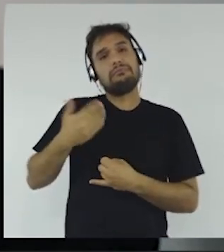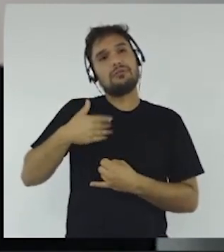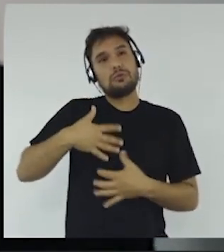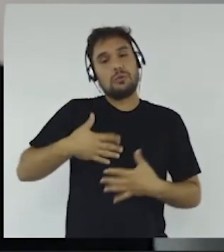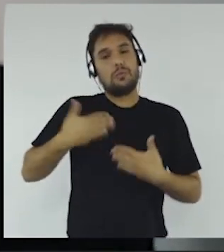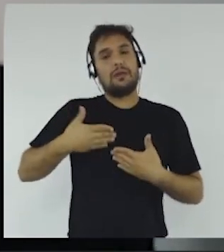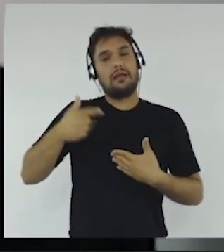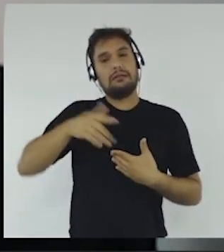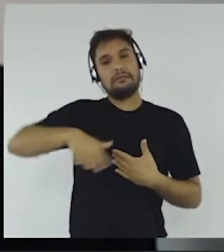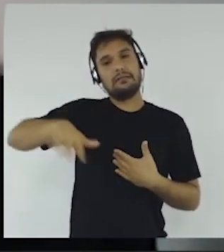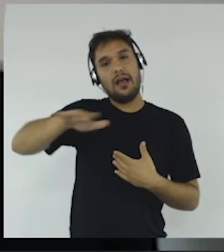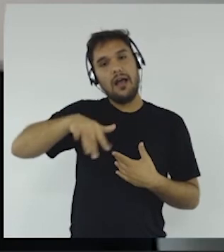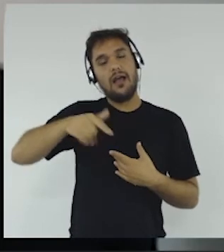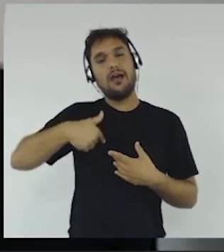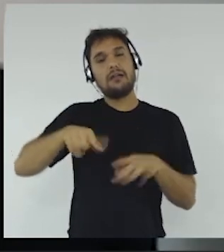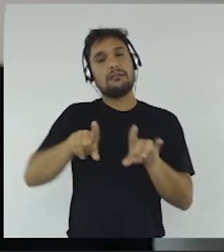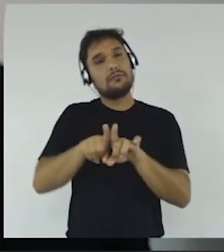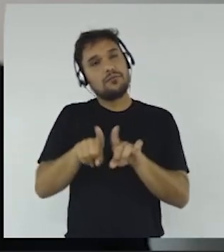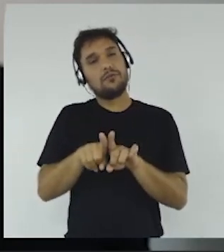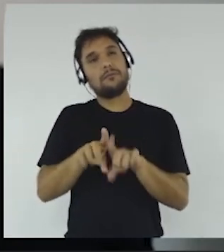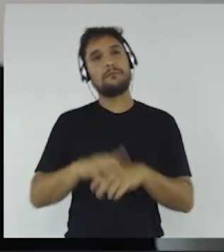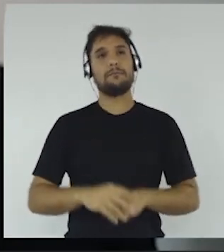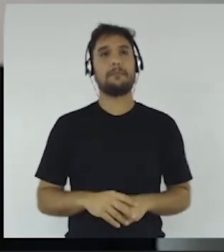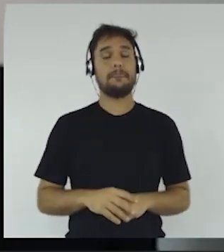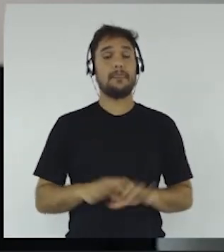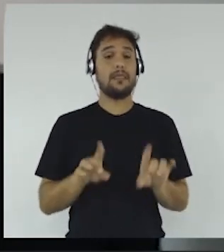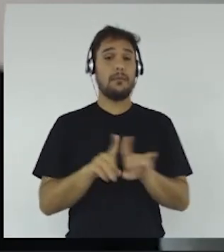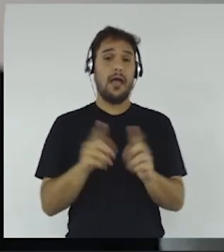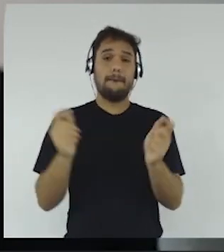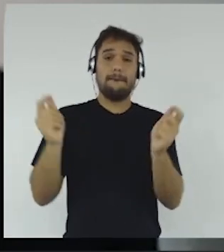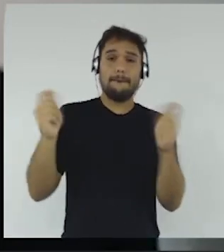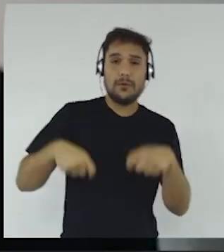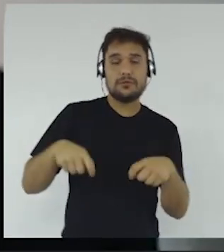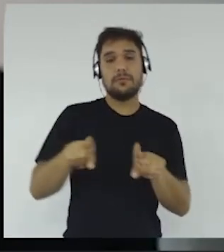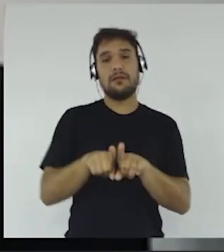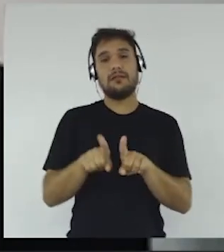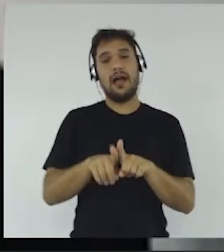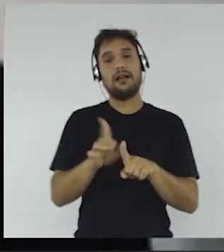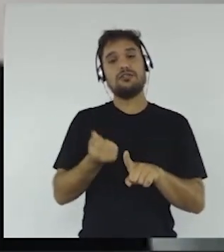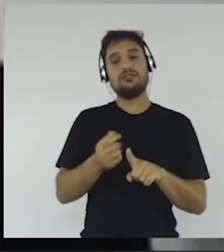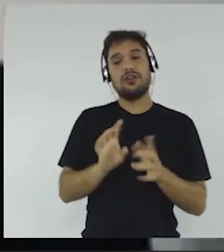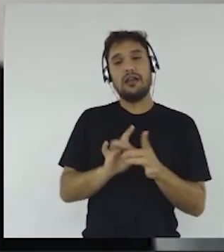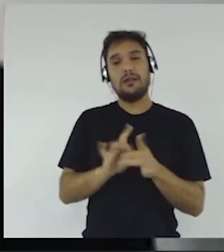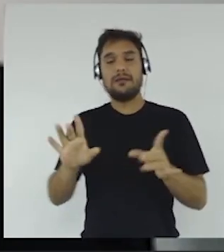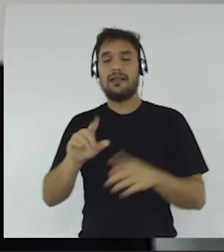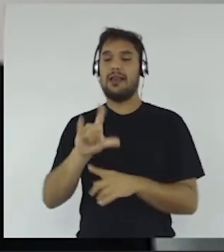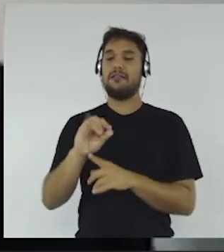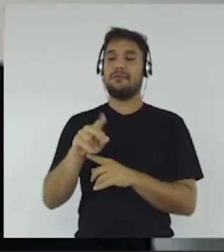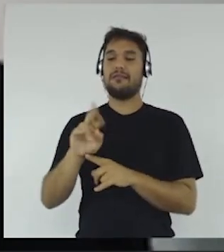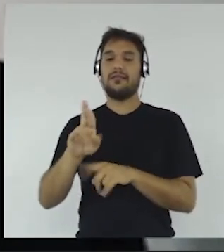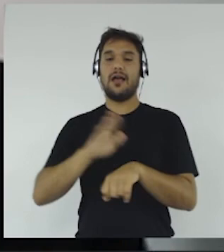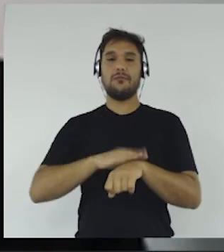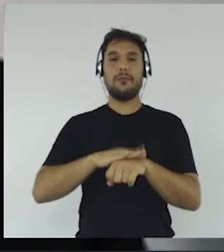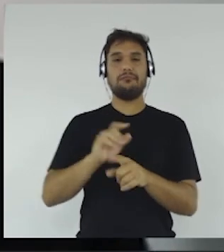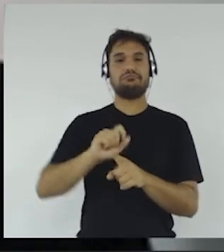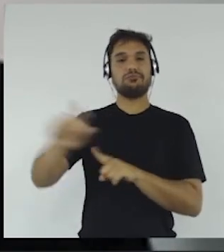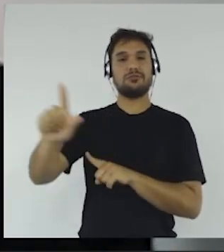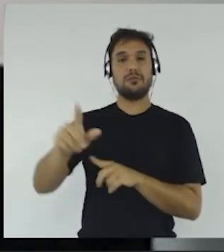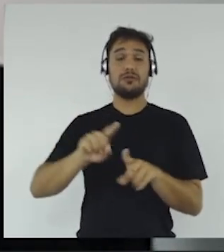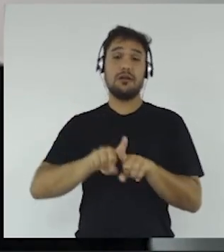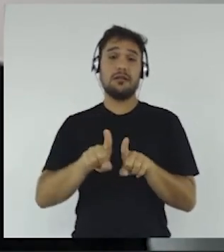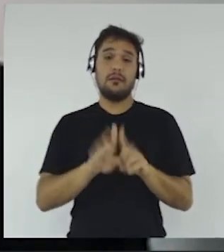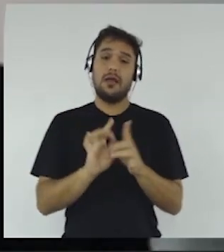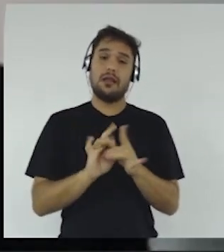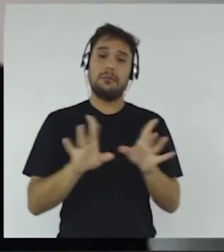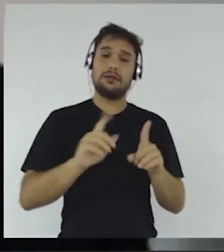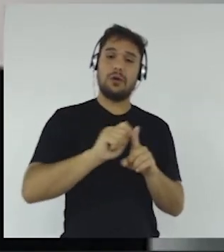para os processualistas ortodoxos, como a possibilidade de concessão de liminares em ação de despejo e de concessão